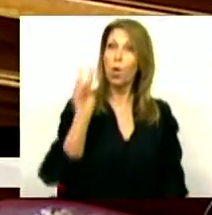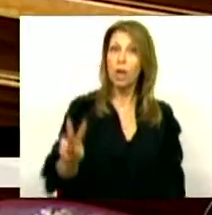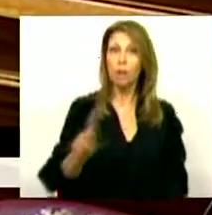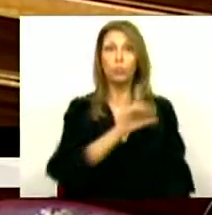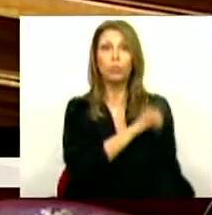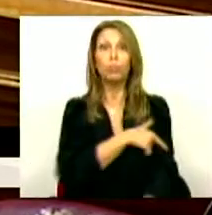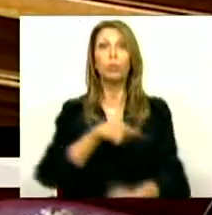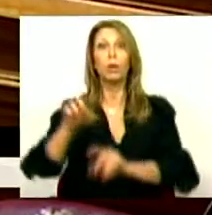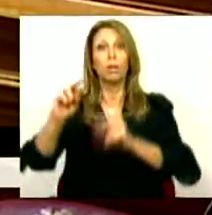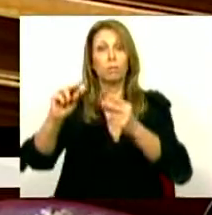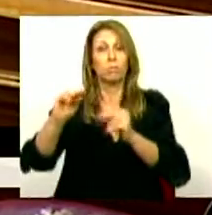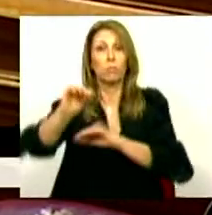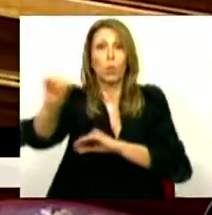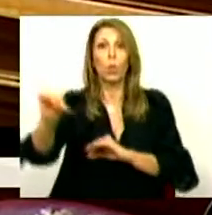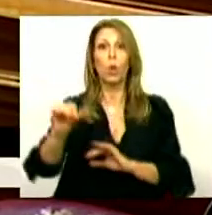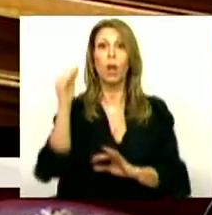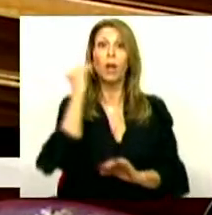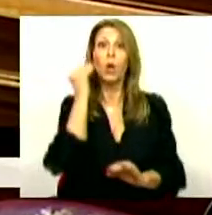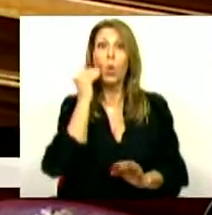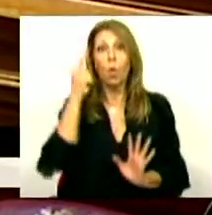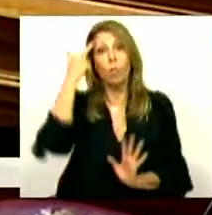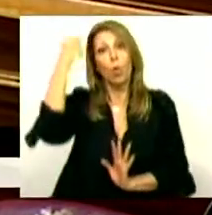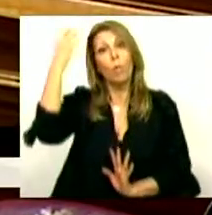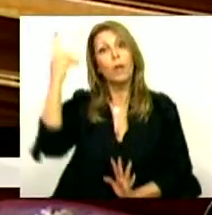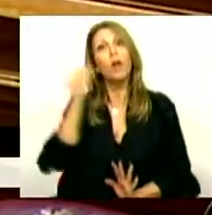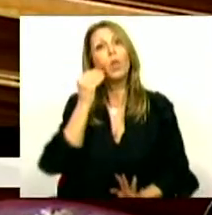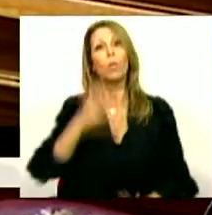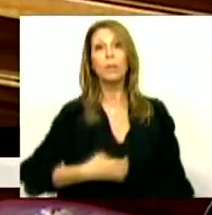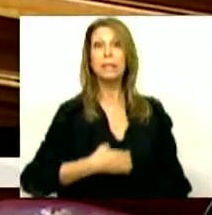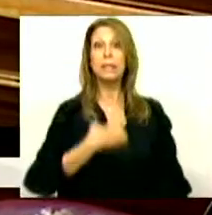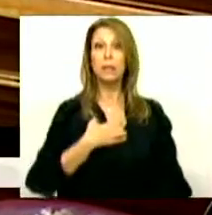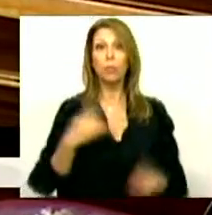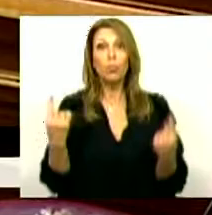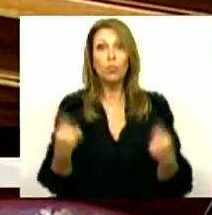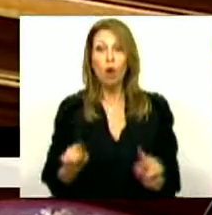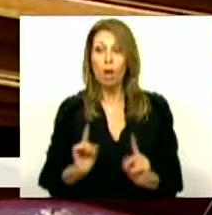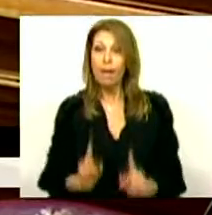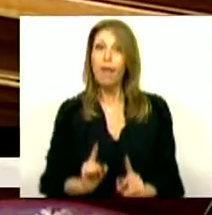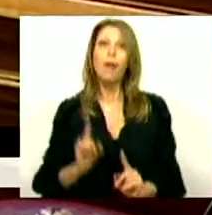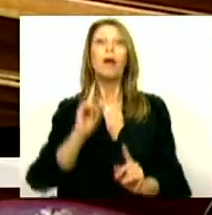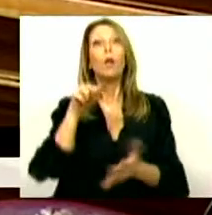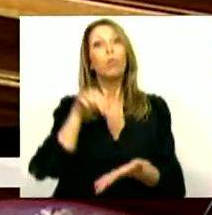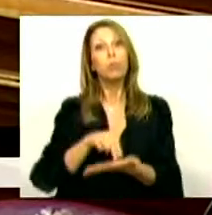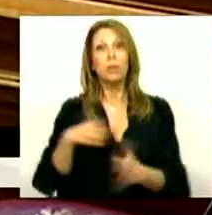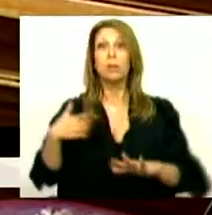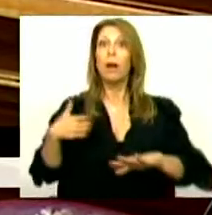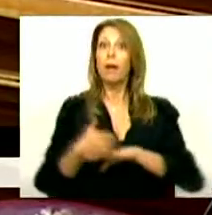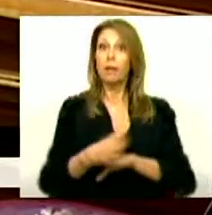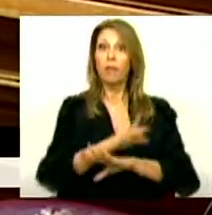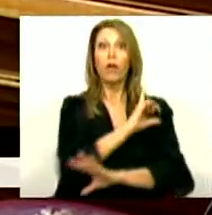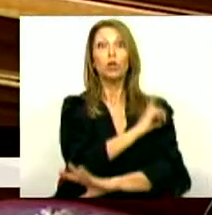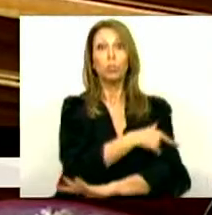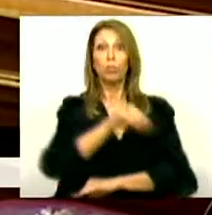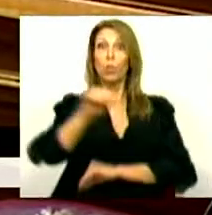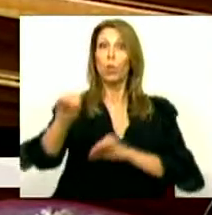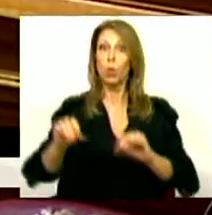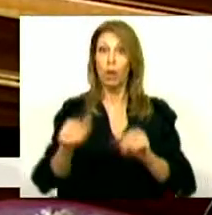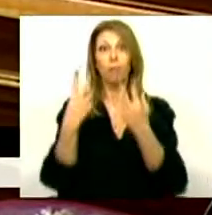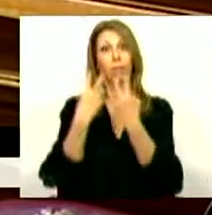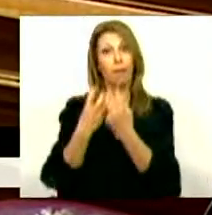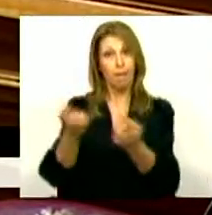como o interpretamos e como o sentimos. E sobre essa posição que temos sobre o poder local, para a bancada do Partido